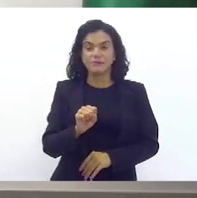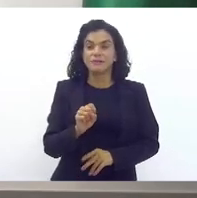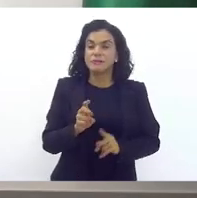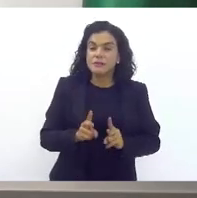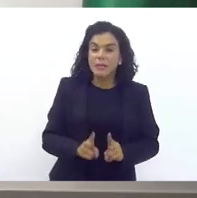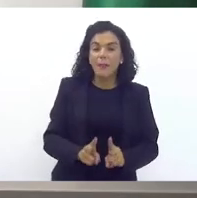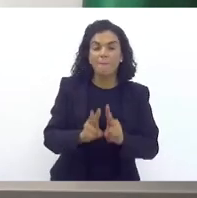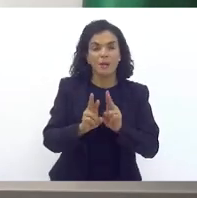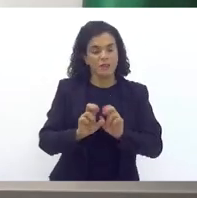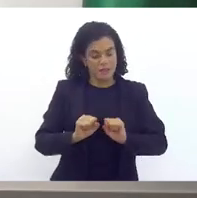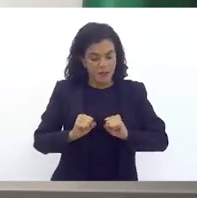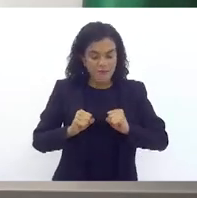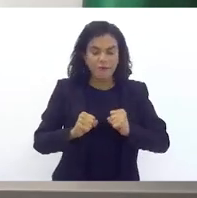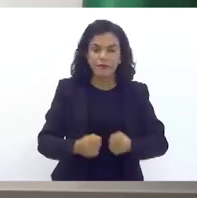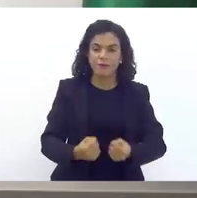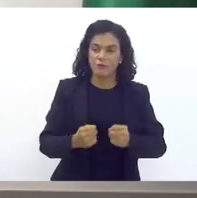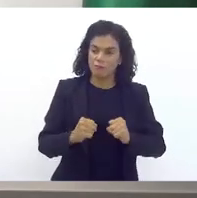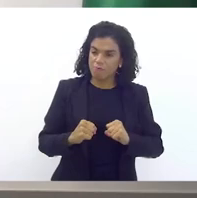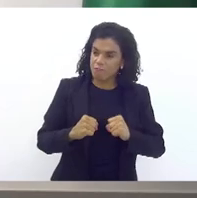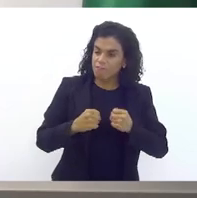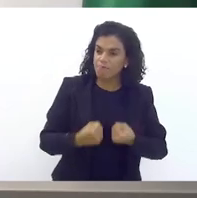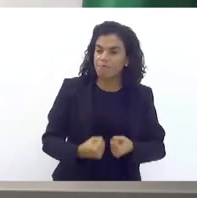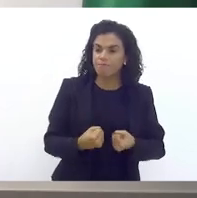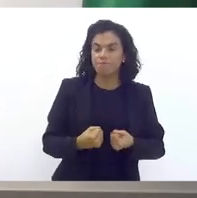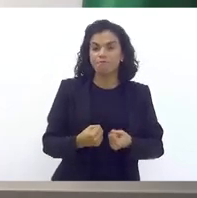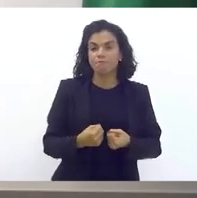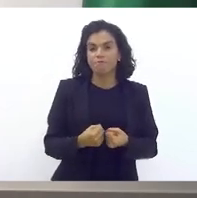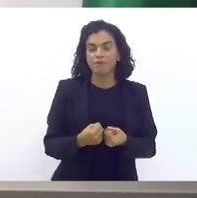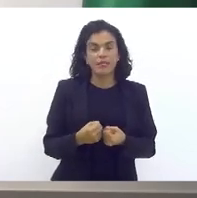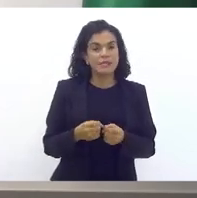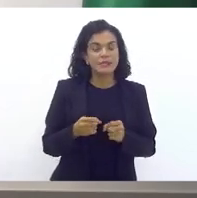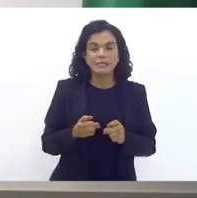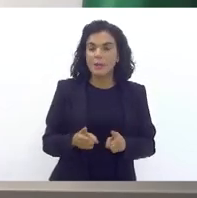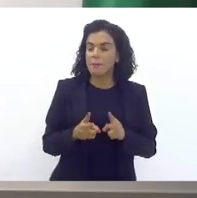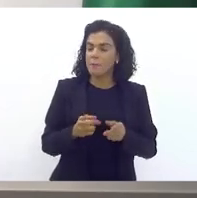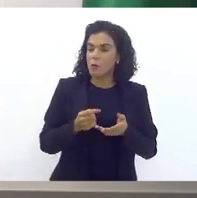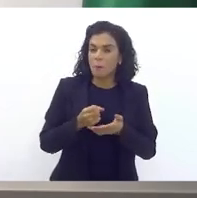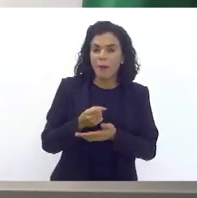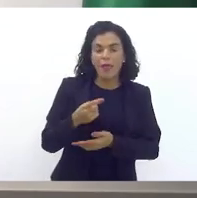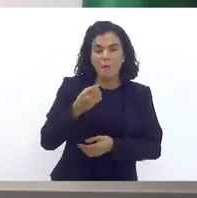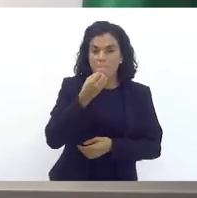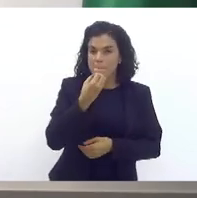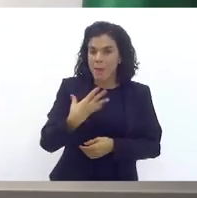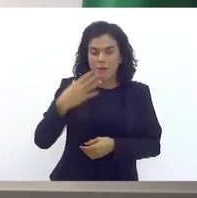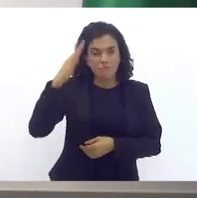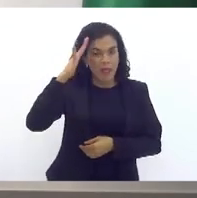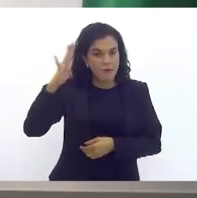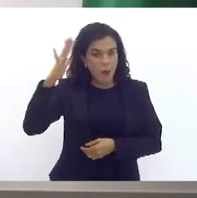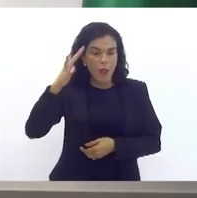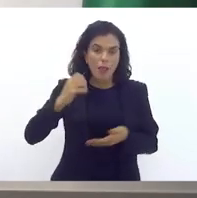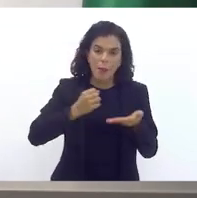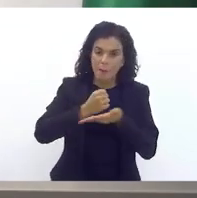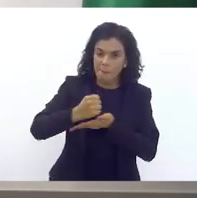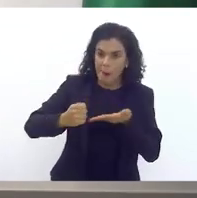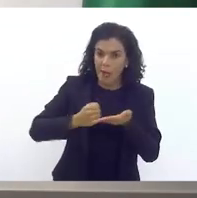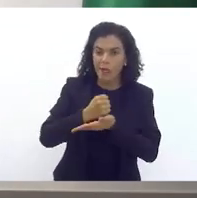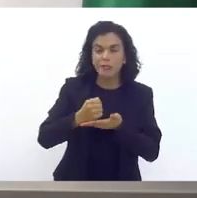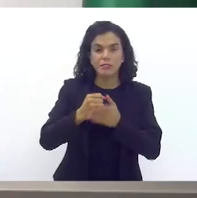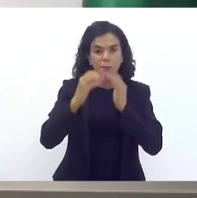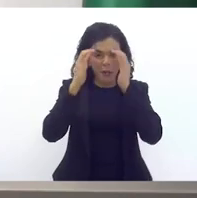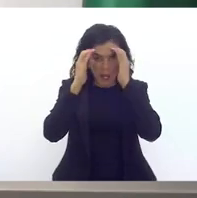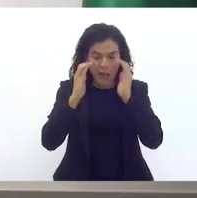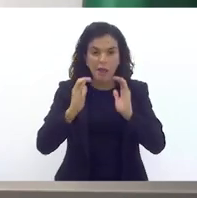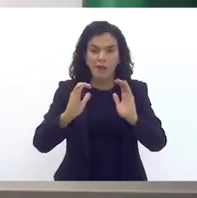sempre é muito bem fundamentado e sempre muito respeitoso nas